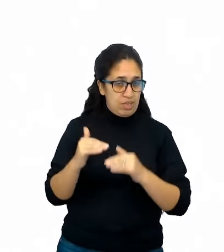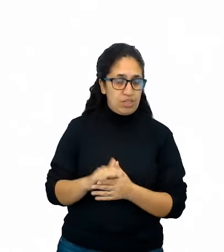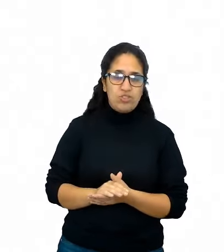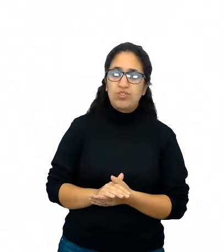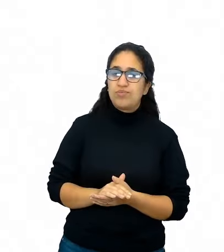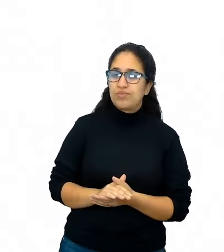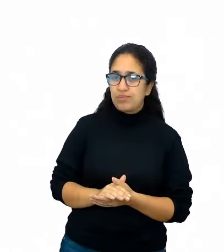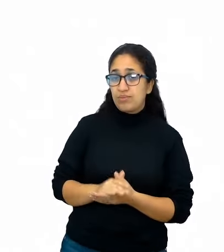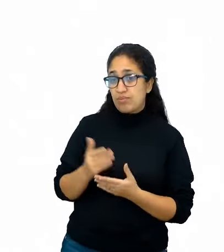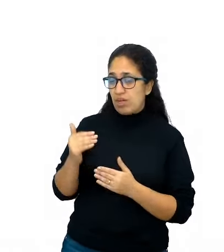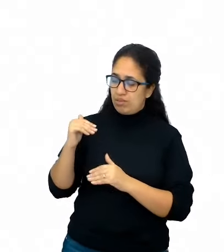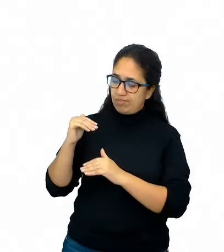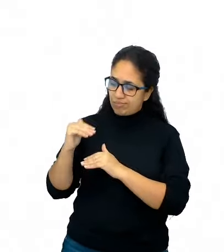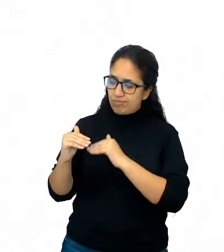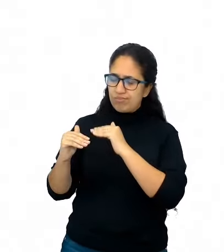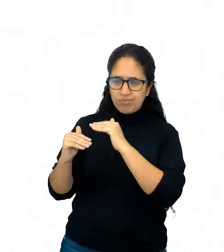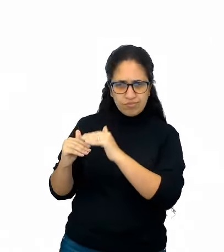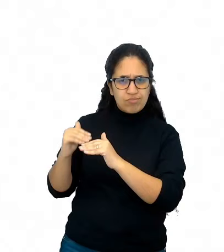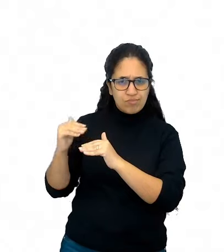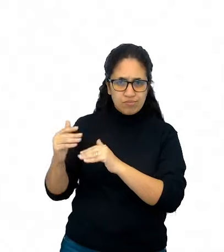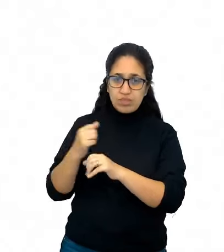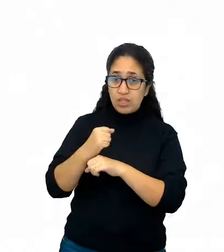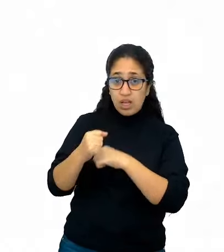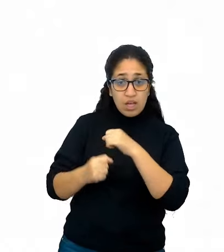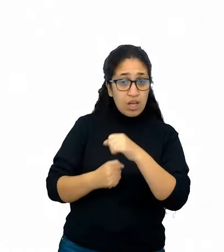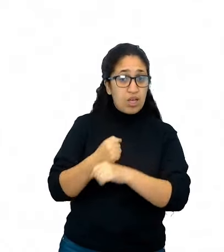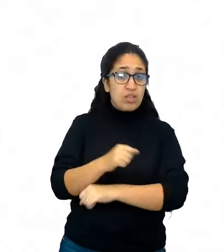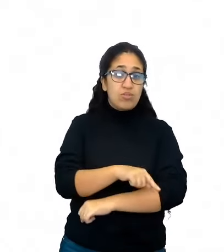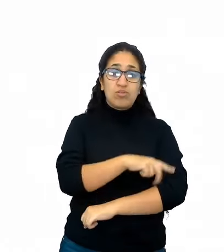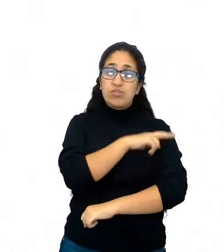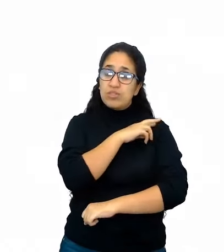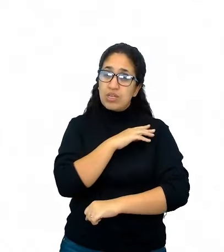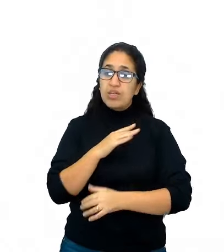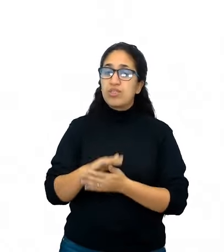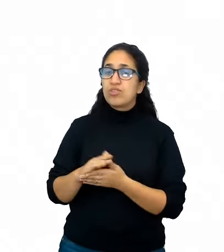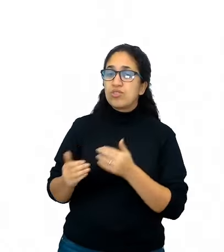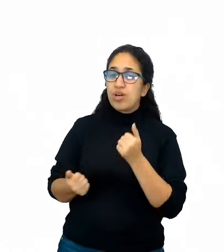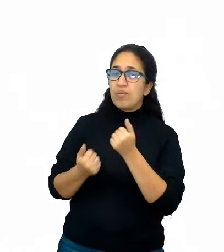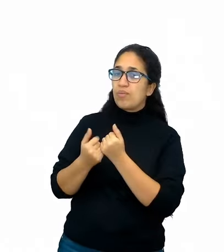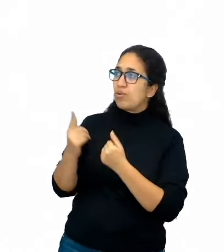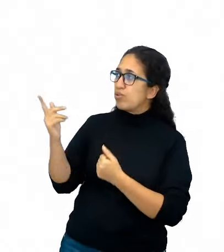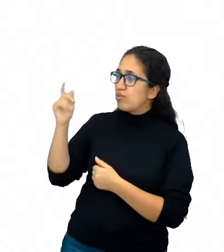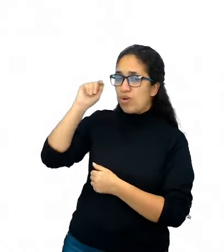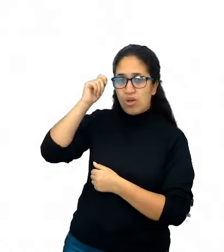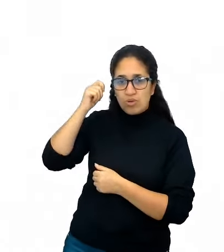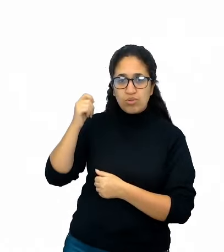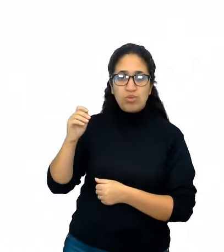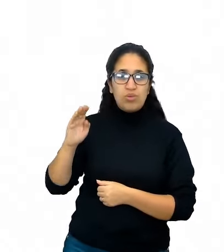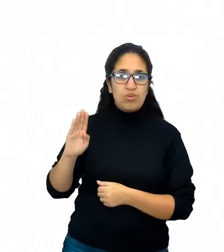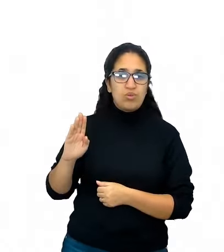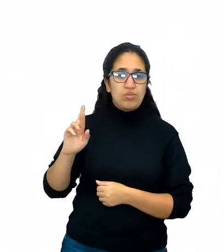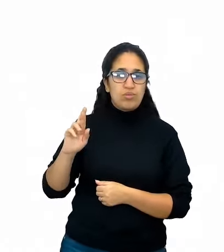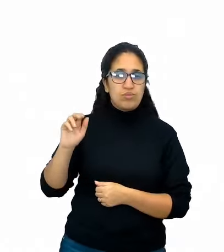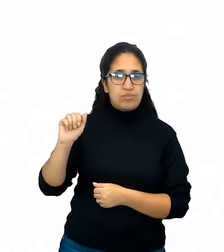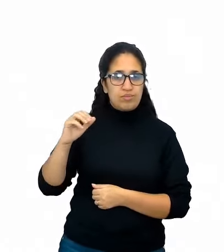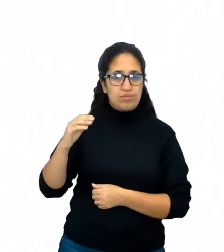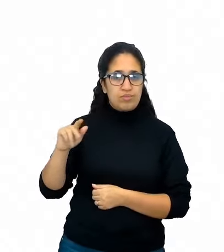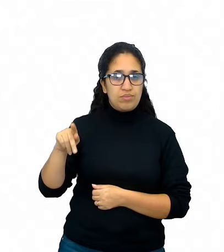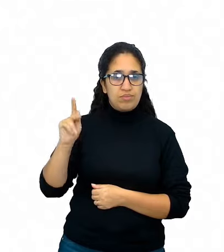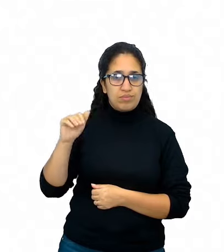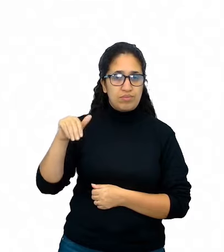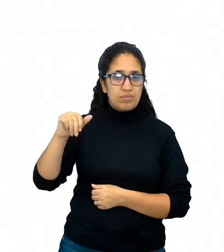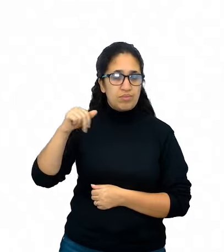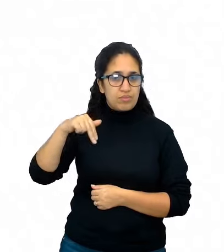para a formação de etapa de ano série, nos apoiamos em Beckman, e entendemos que